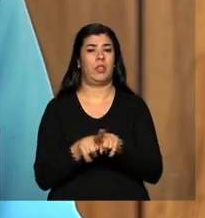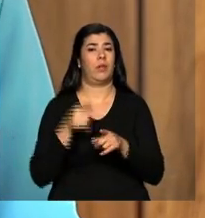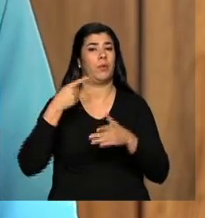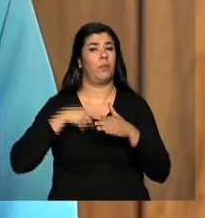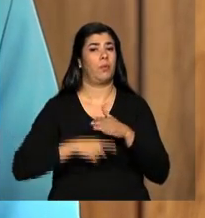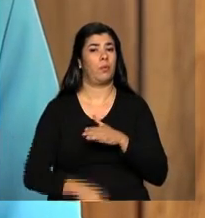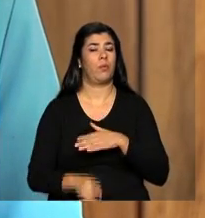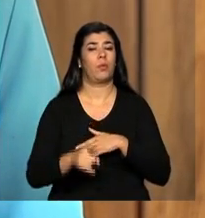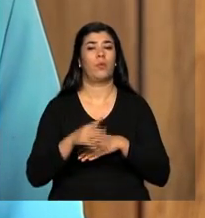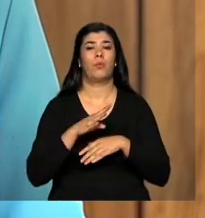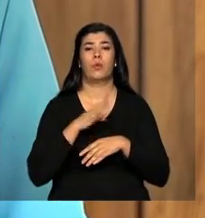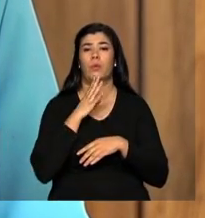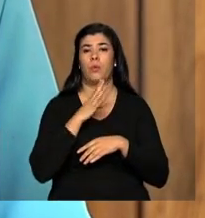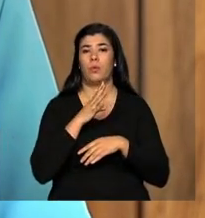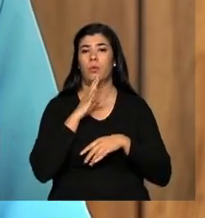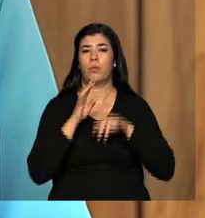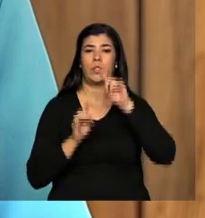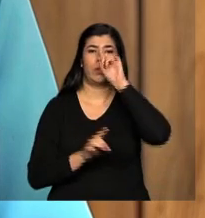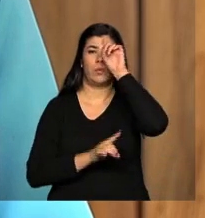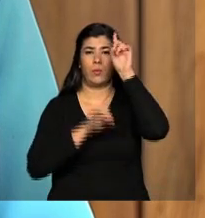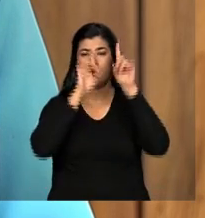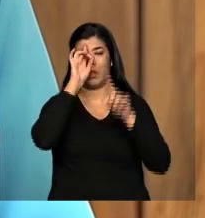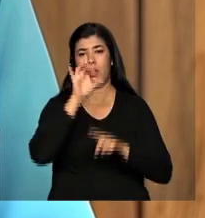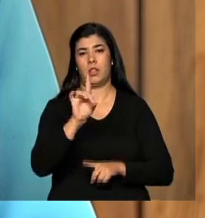da democracia.